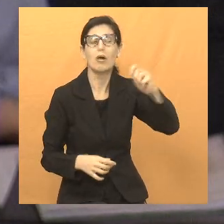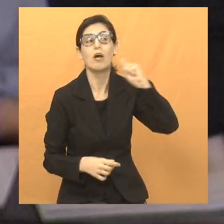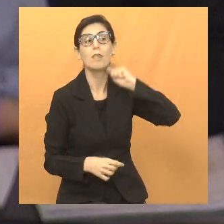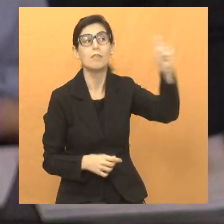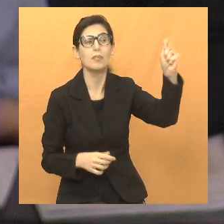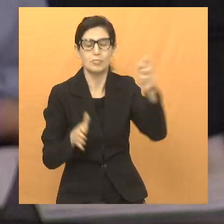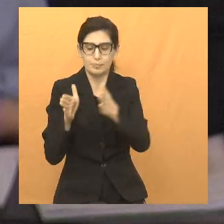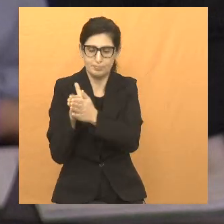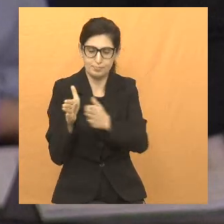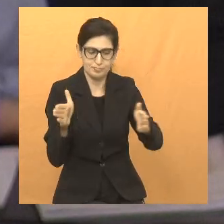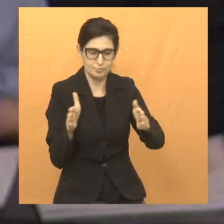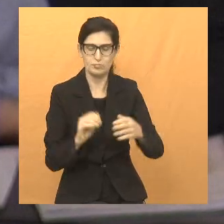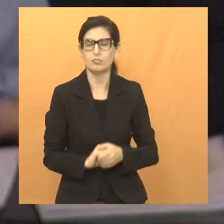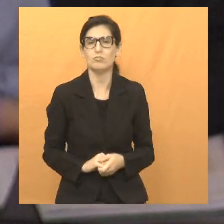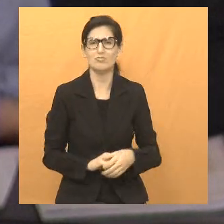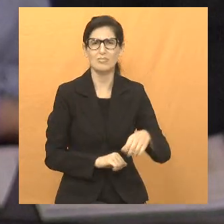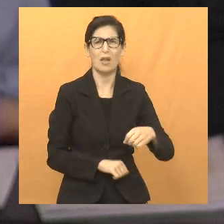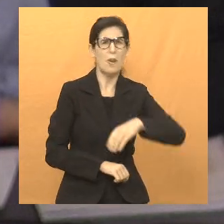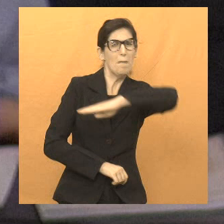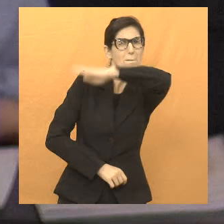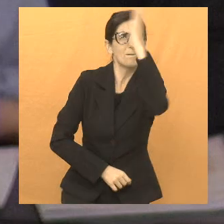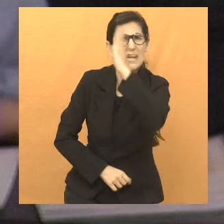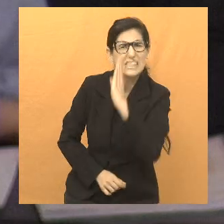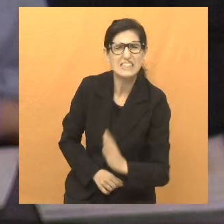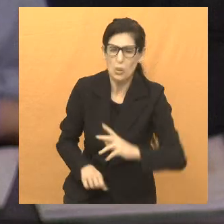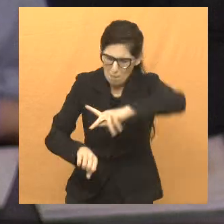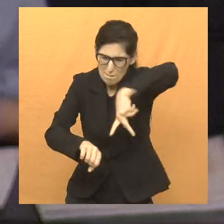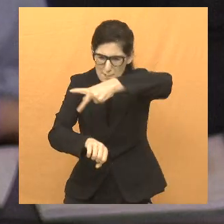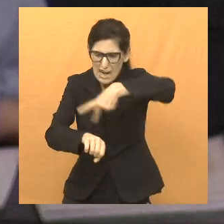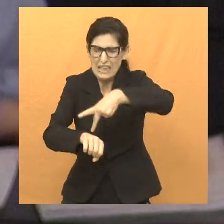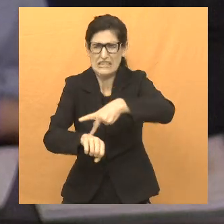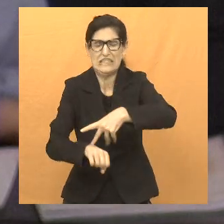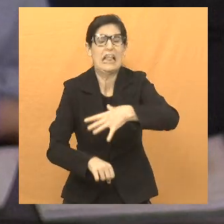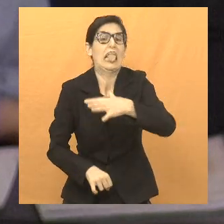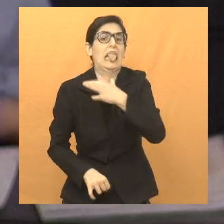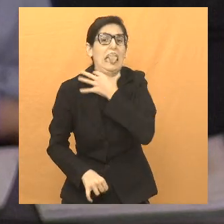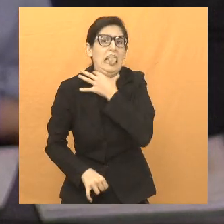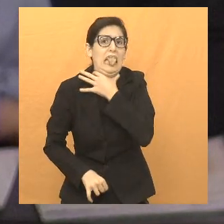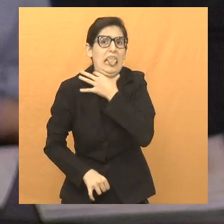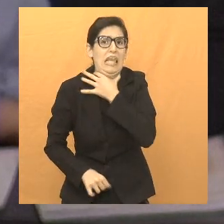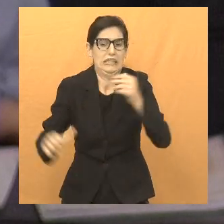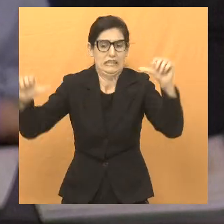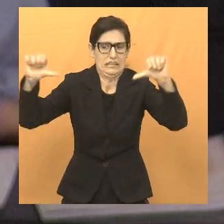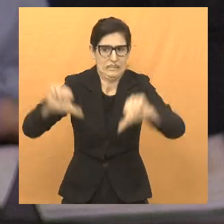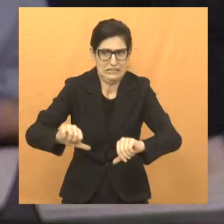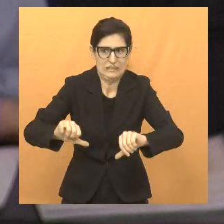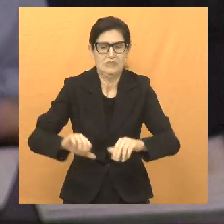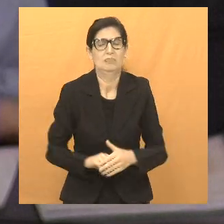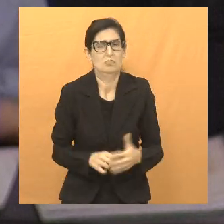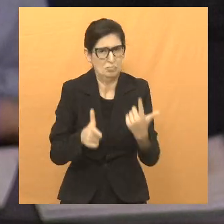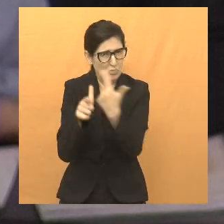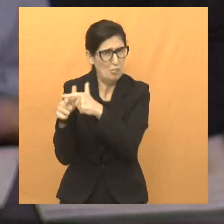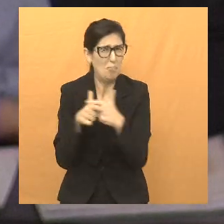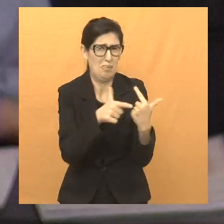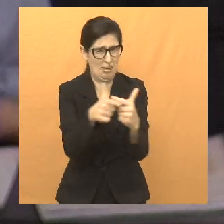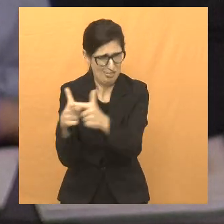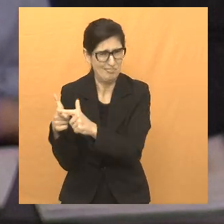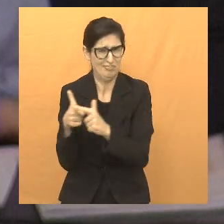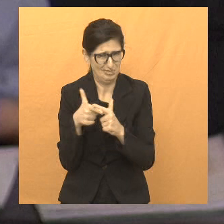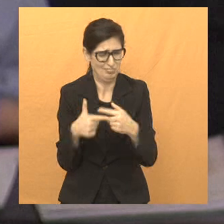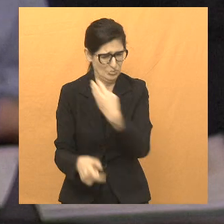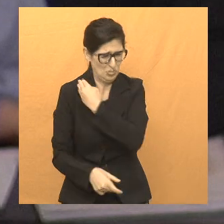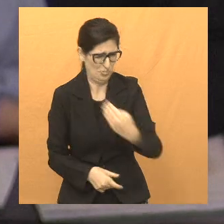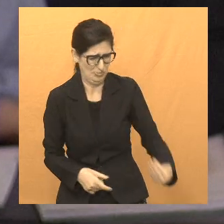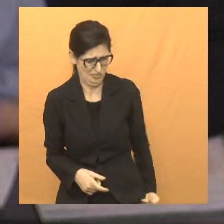às grandes dificuldades que o país tem vivido, principalmente nas mudanças de governo na área da saúde. A gente tem